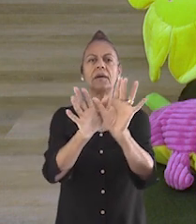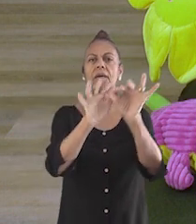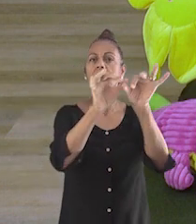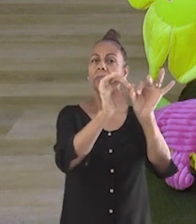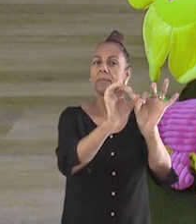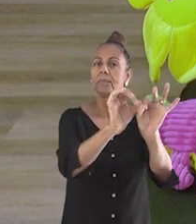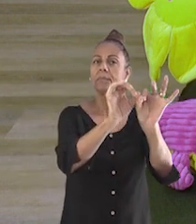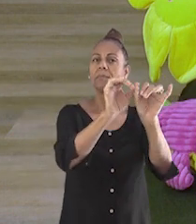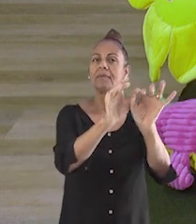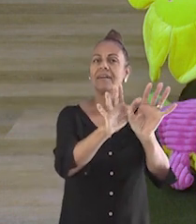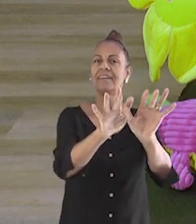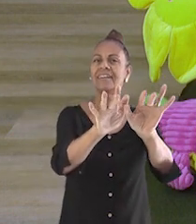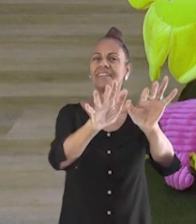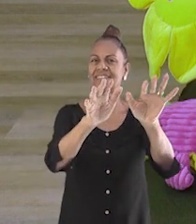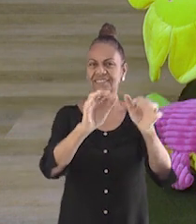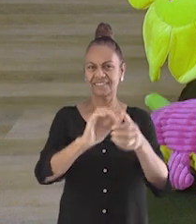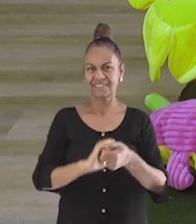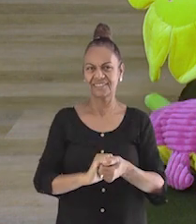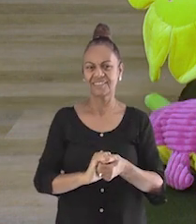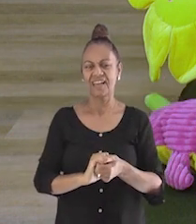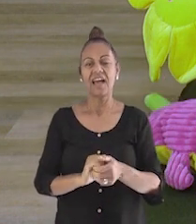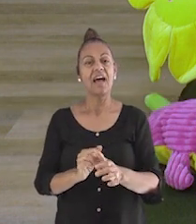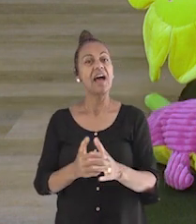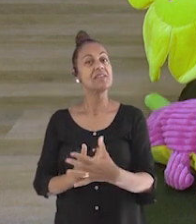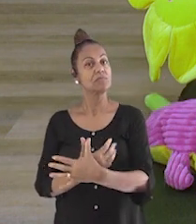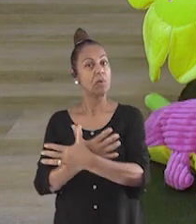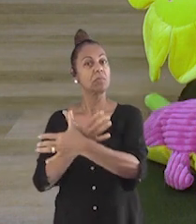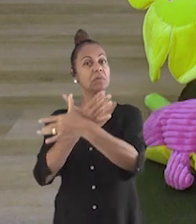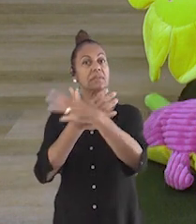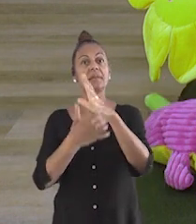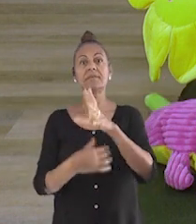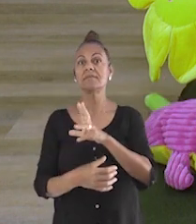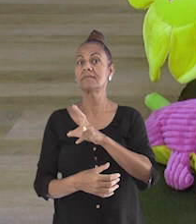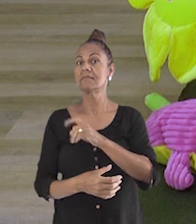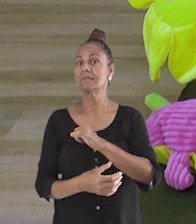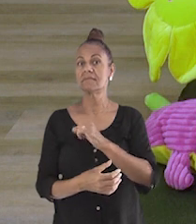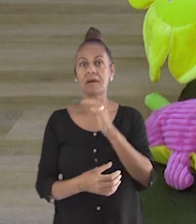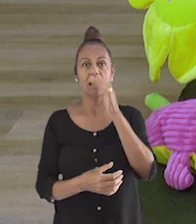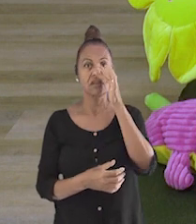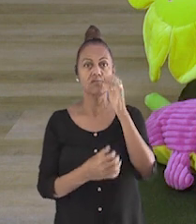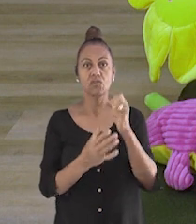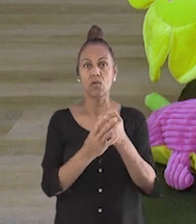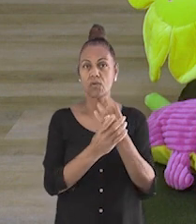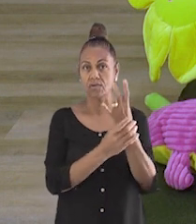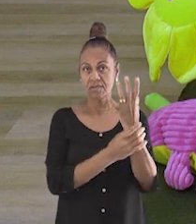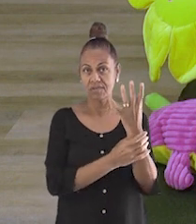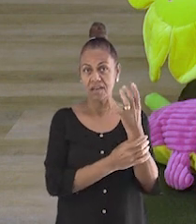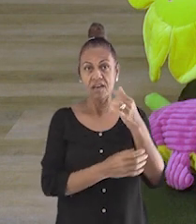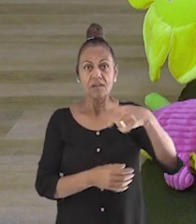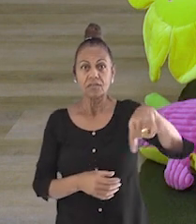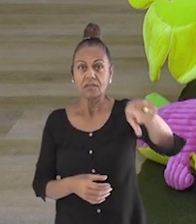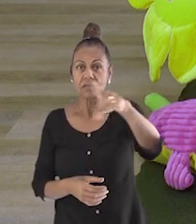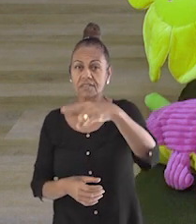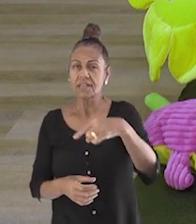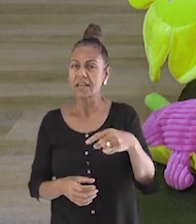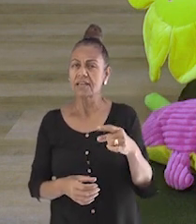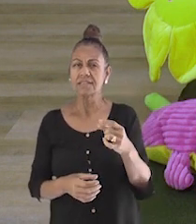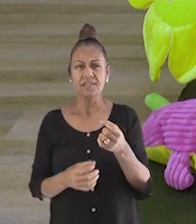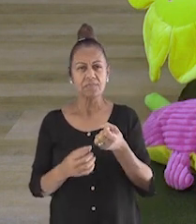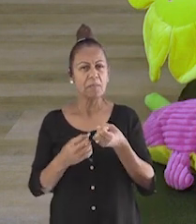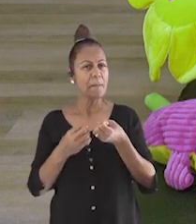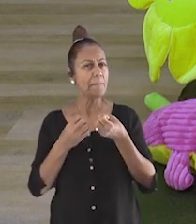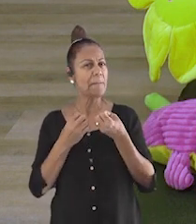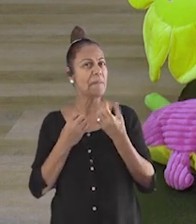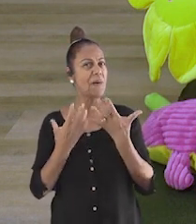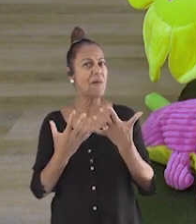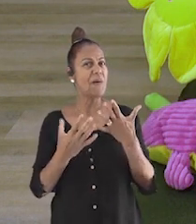As borboletas gostam muito das flores. Se puder, plante flores